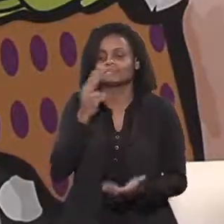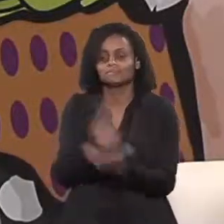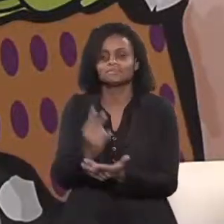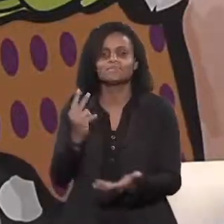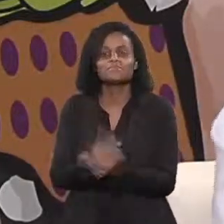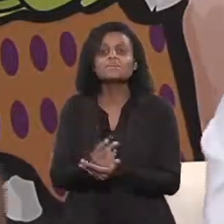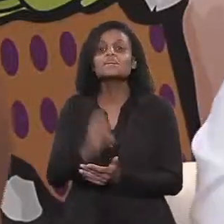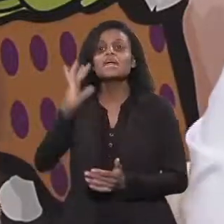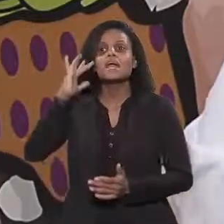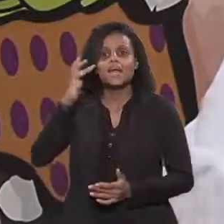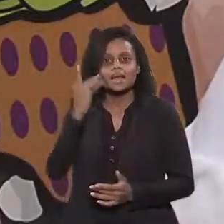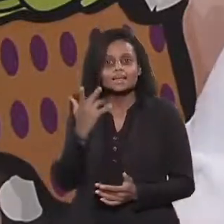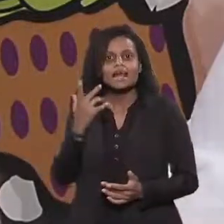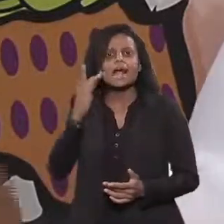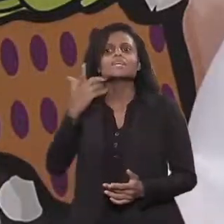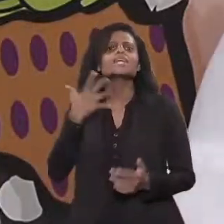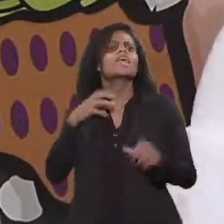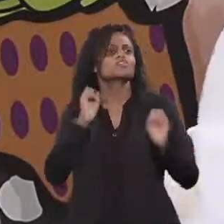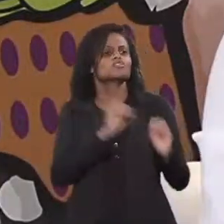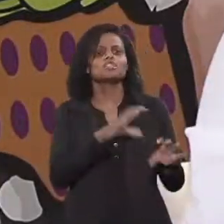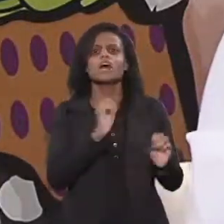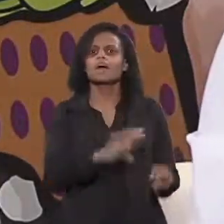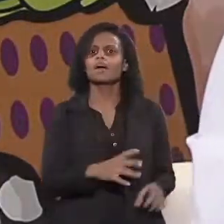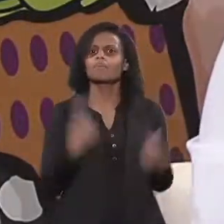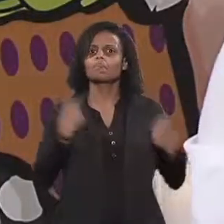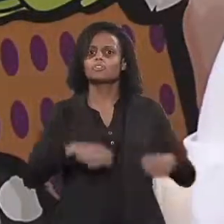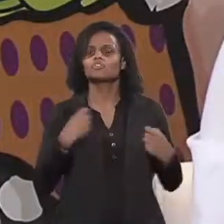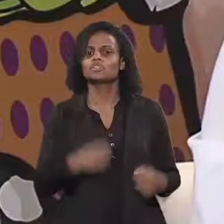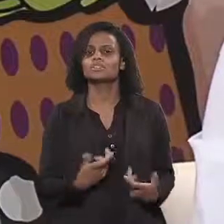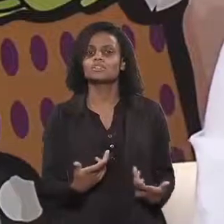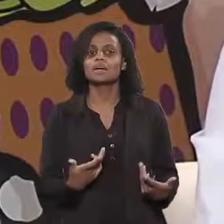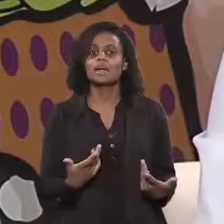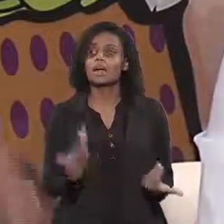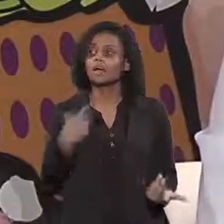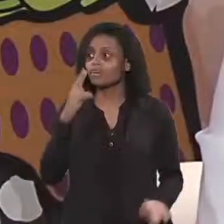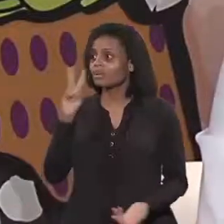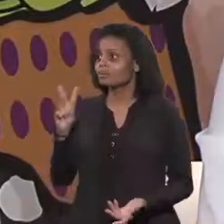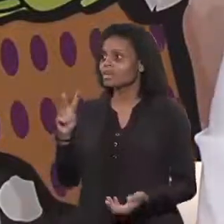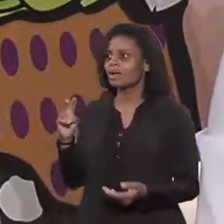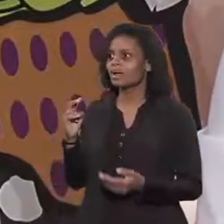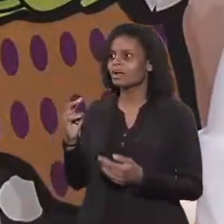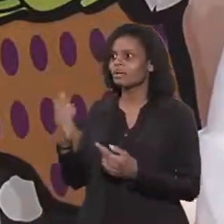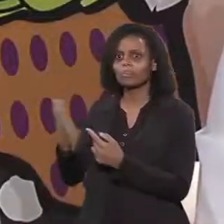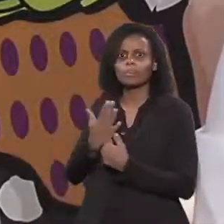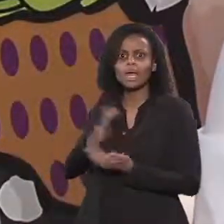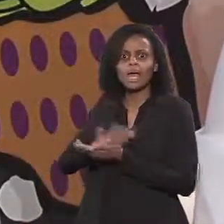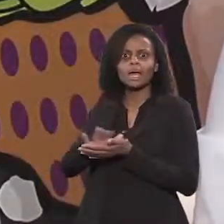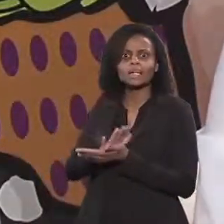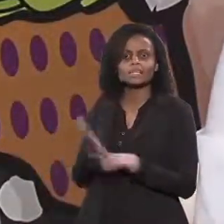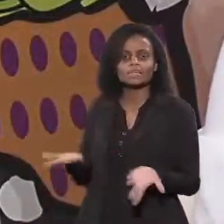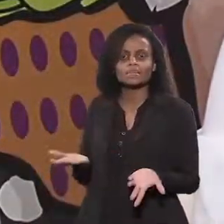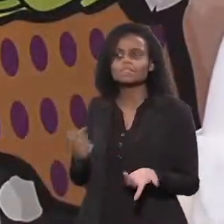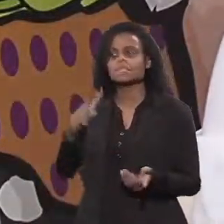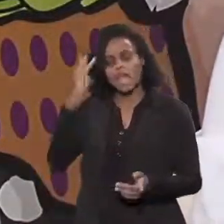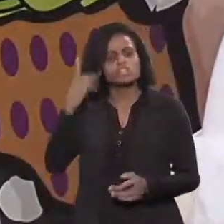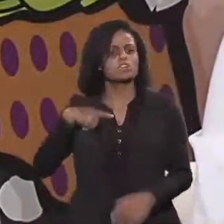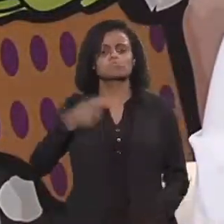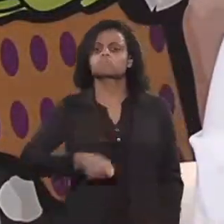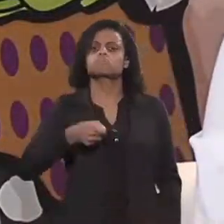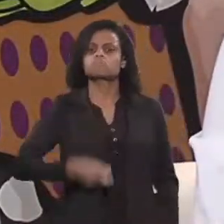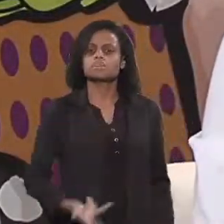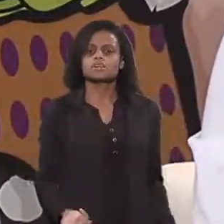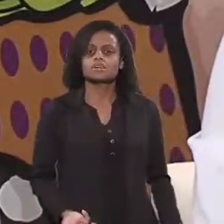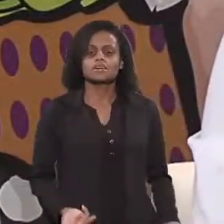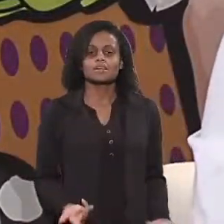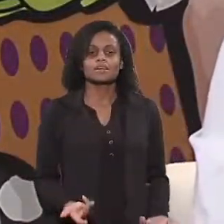de achar que ele tá querendo te ensinar, né? A gente fica olhando, nossa, a gente nem quer, nem pediu nada, mas ele acha que tem esse dever. E